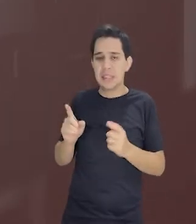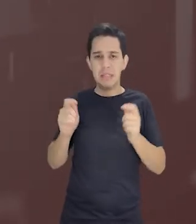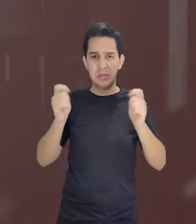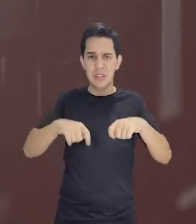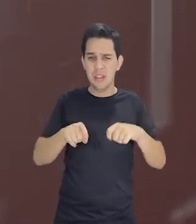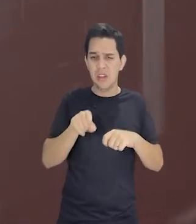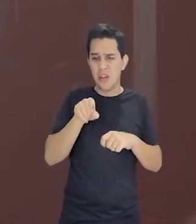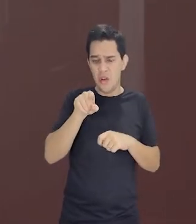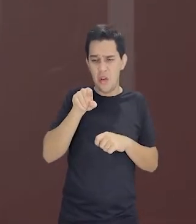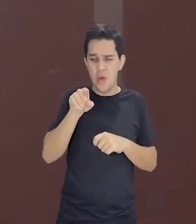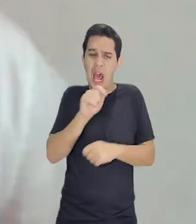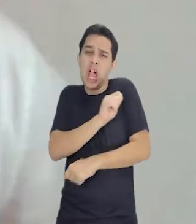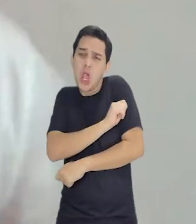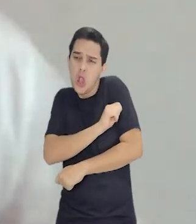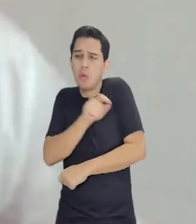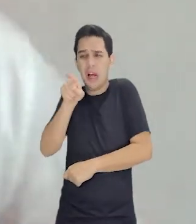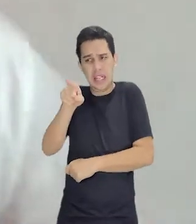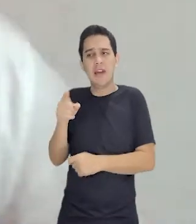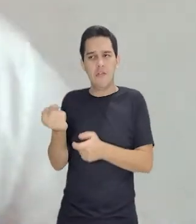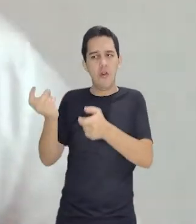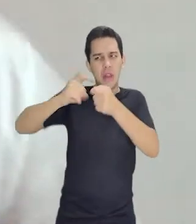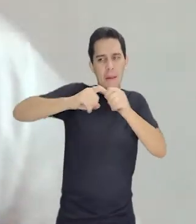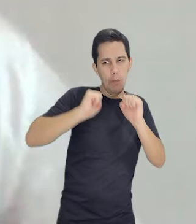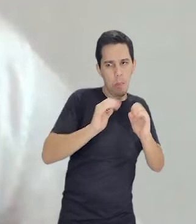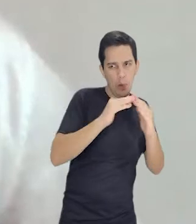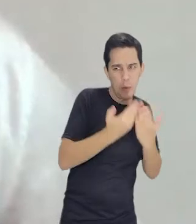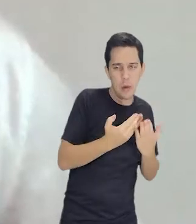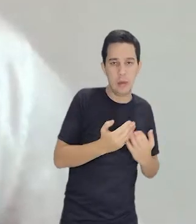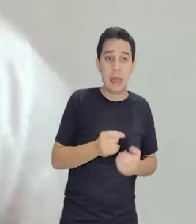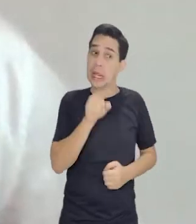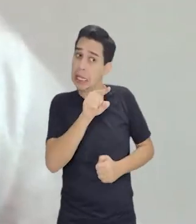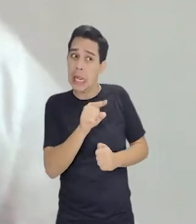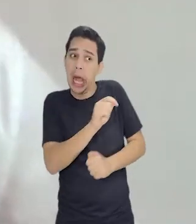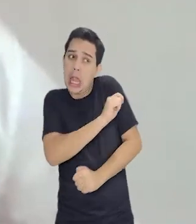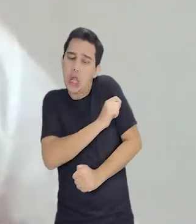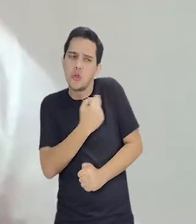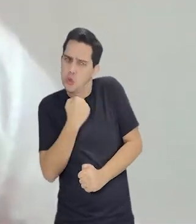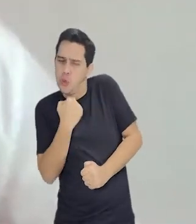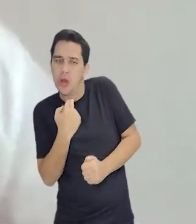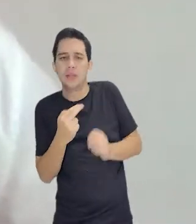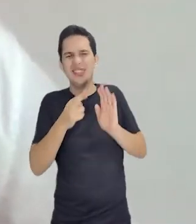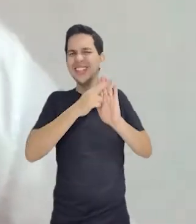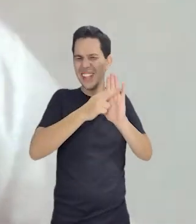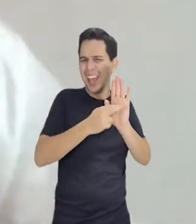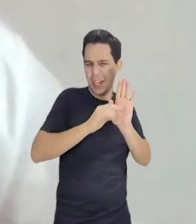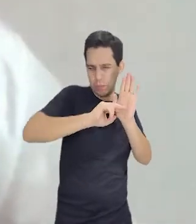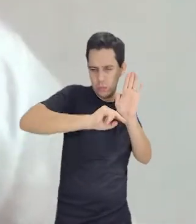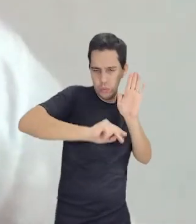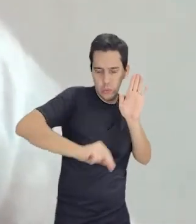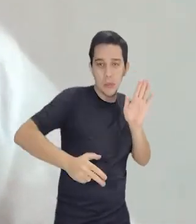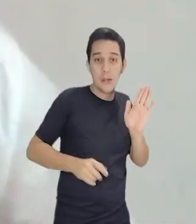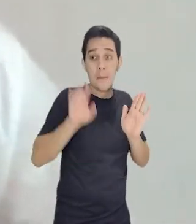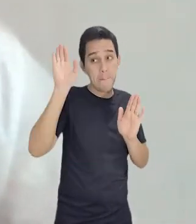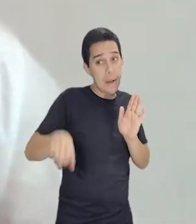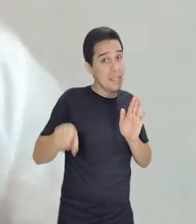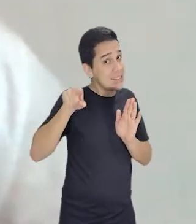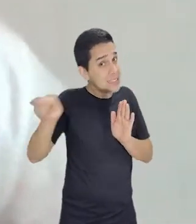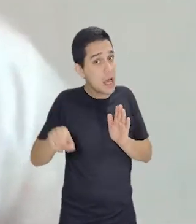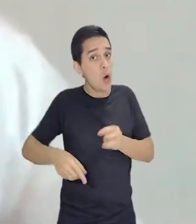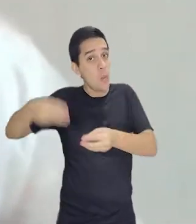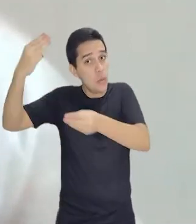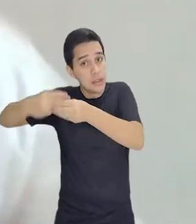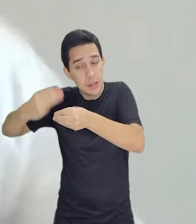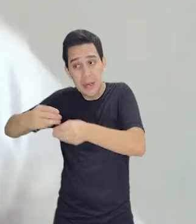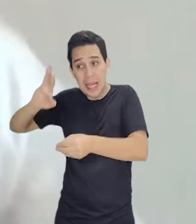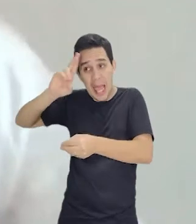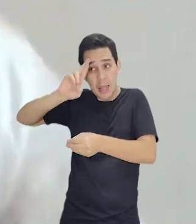qual aluno não pode. Mas como dever do Estado e dever do município de proporcionar o ensino, né, cada um no seu